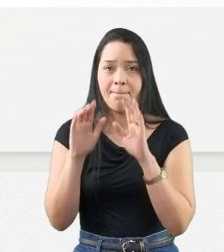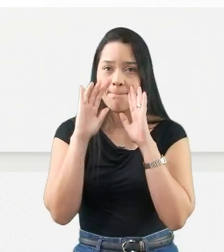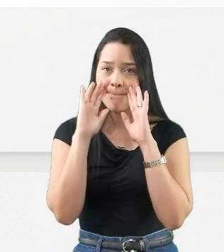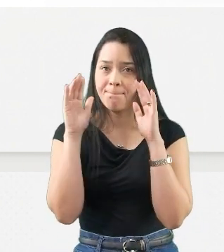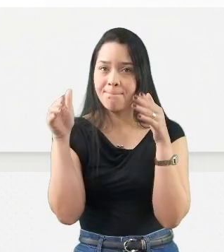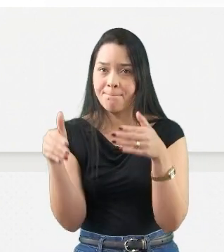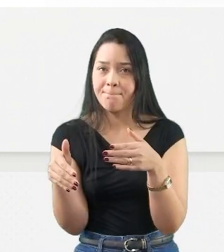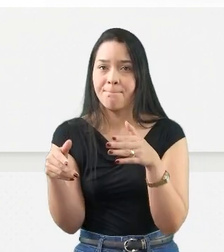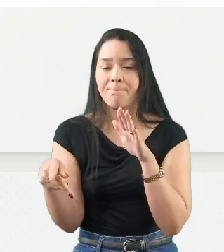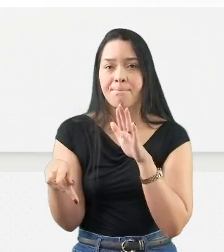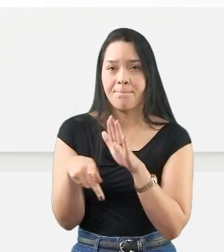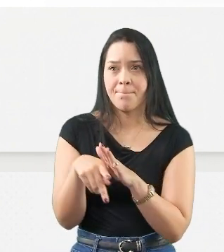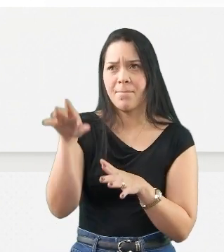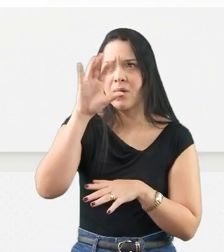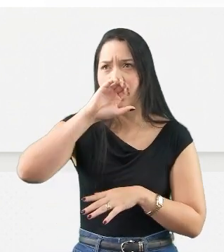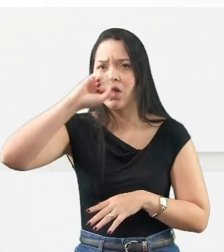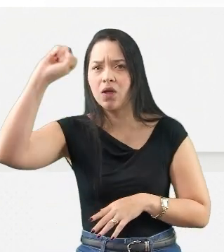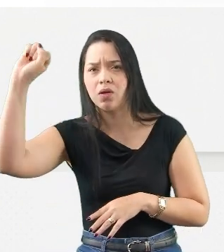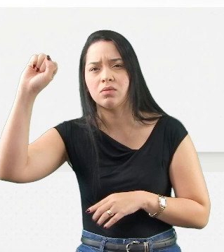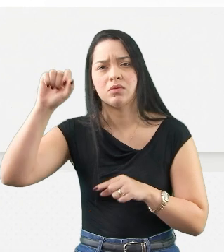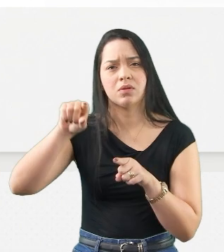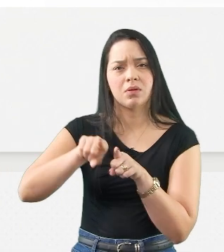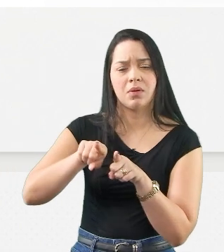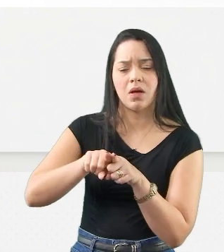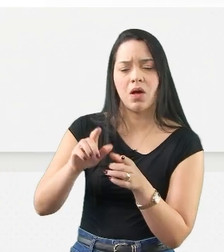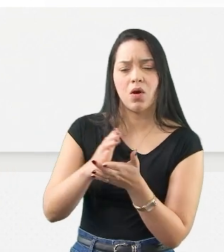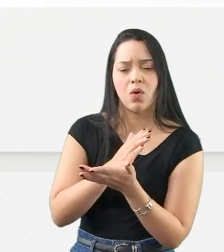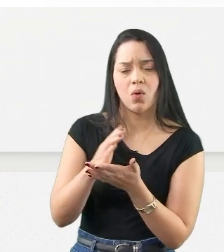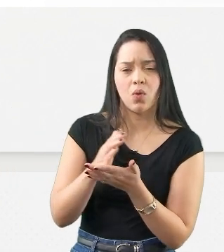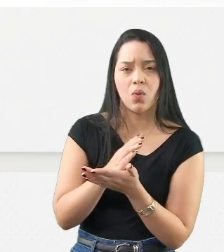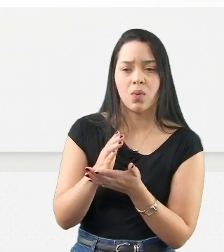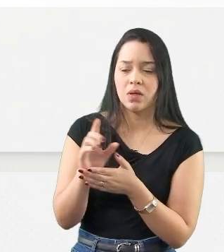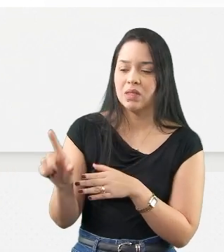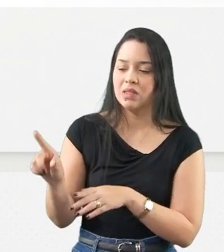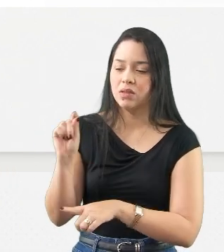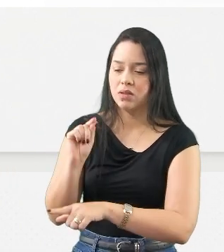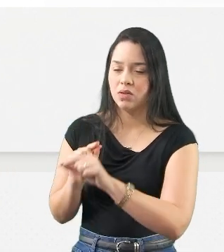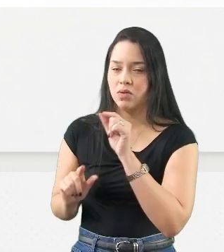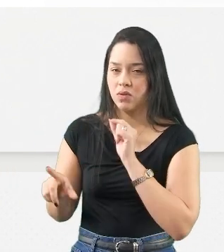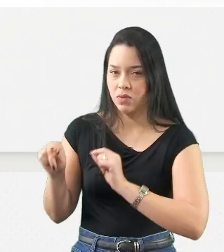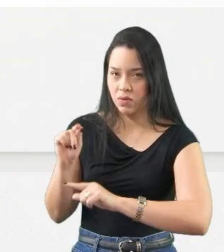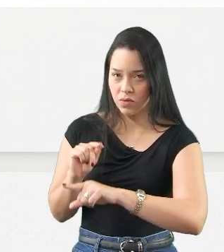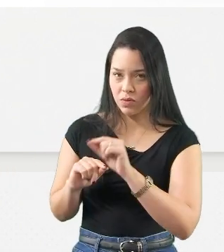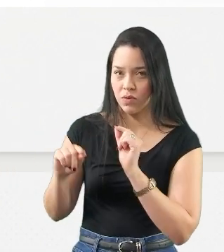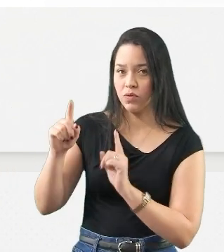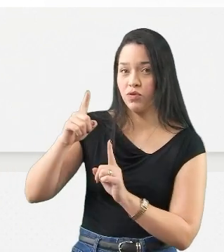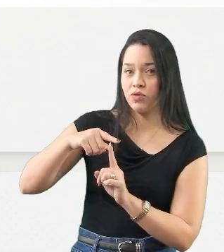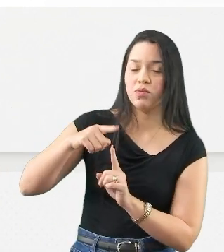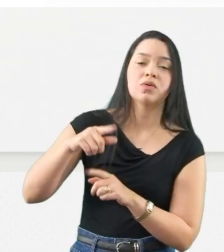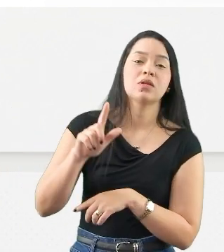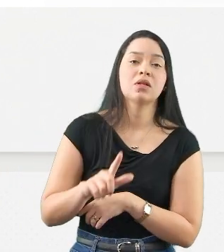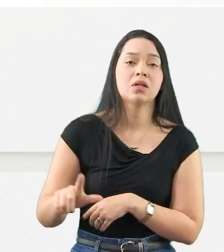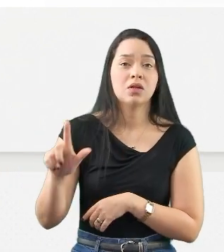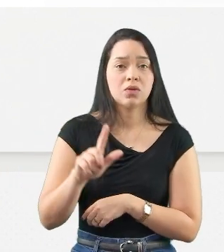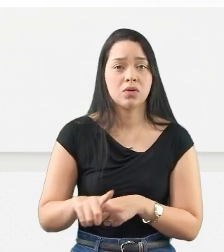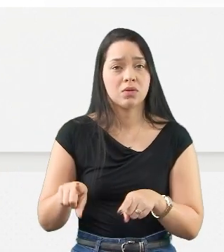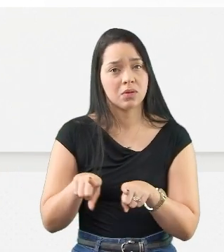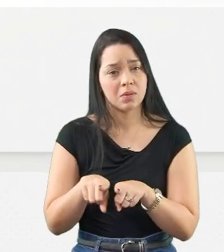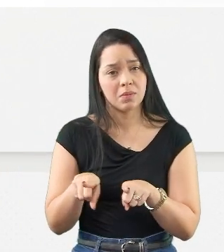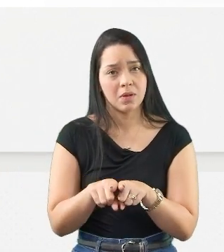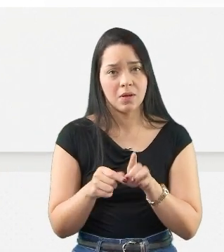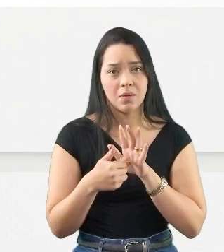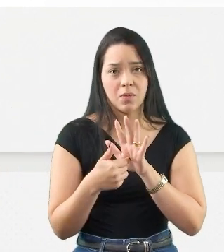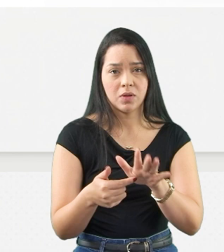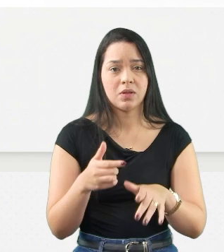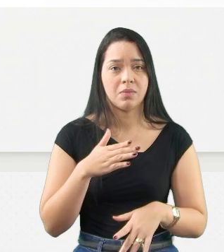para a questão do herói, e de alguma forma a escolha que eu faço enquanto determinado tipo de literatura, isso reflete um pouco da